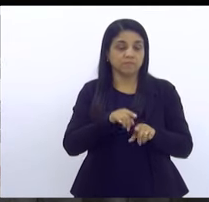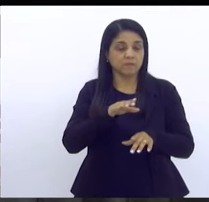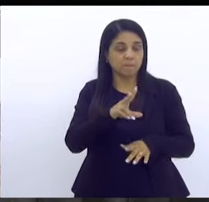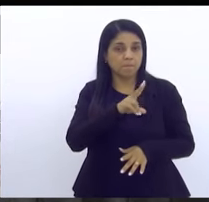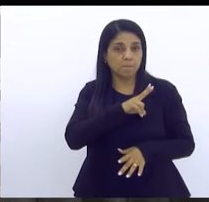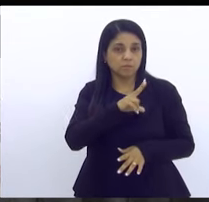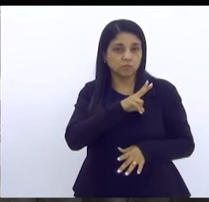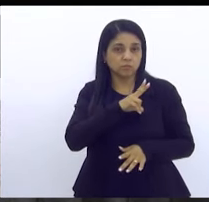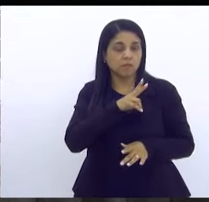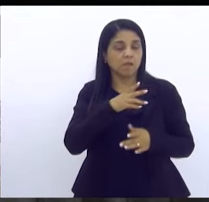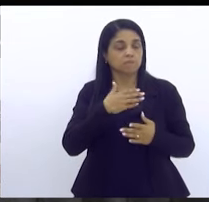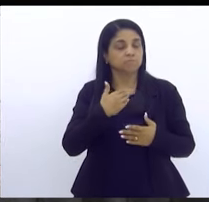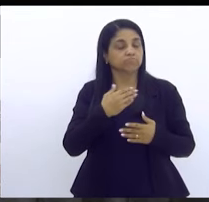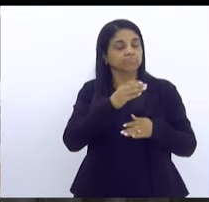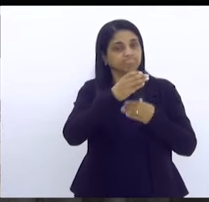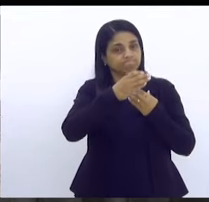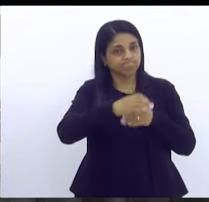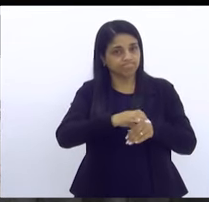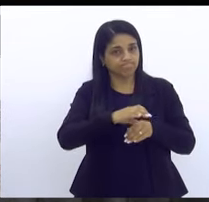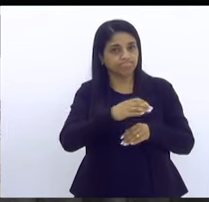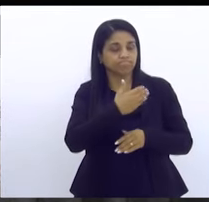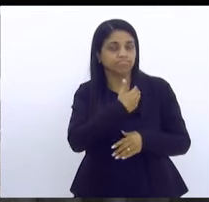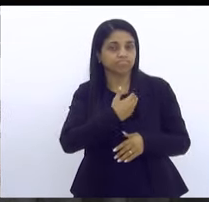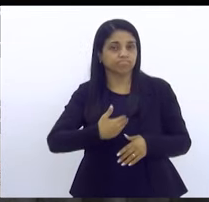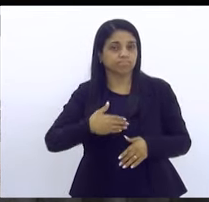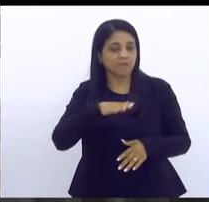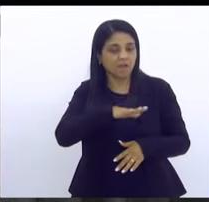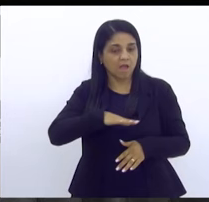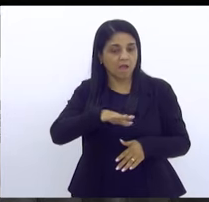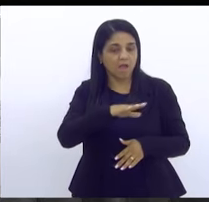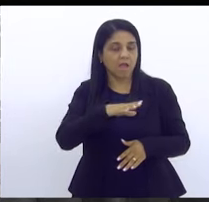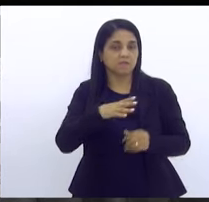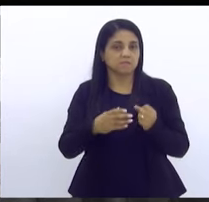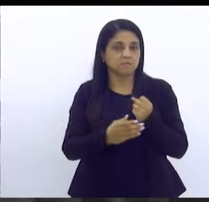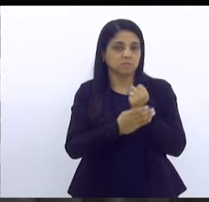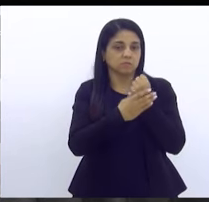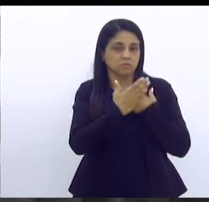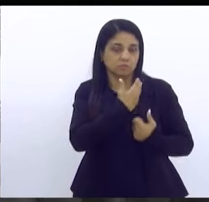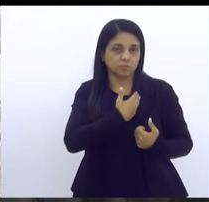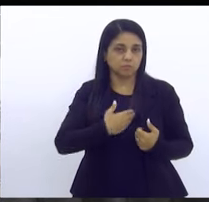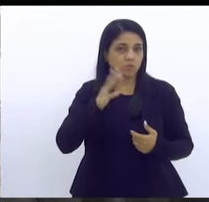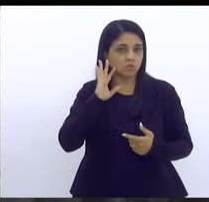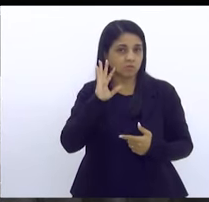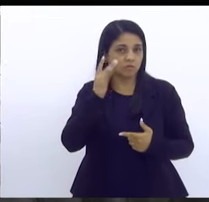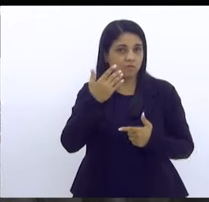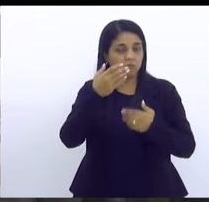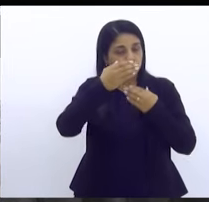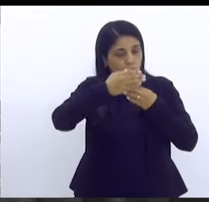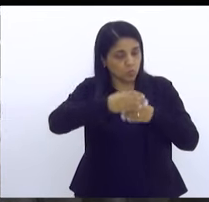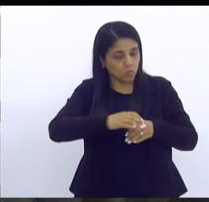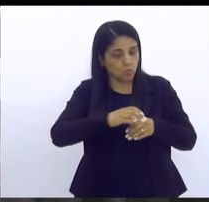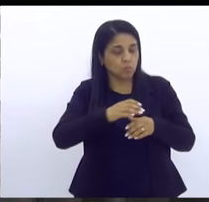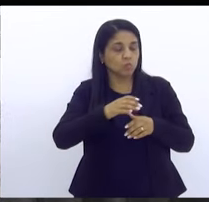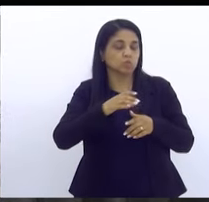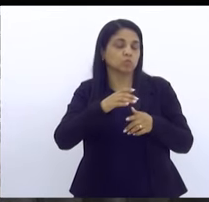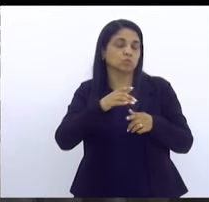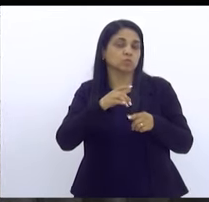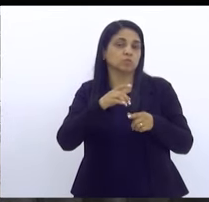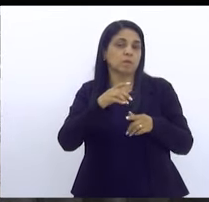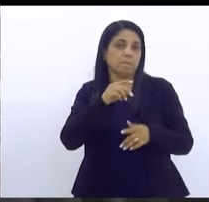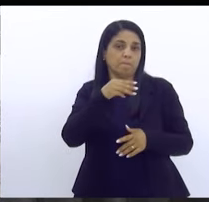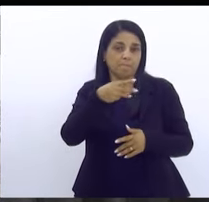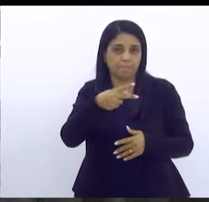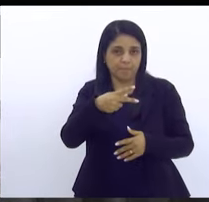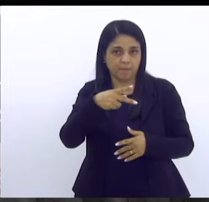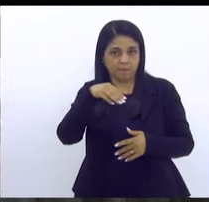da segurança pública. Nós resolvemos algumas questões relativas ao concurso da PM, aos concursos da